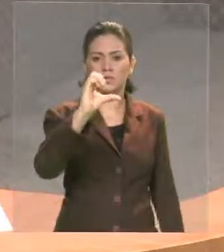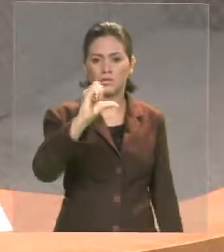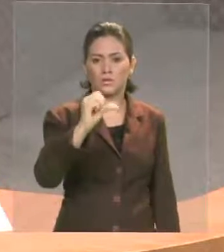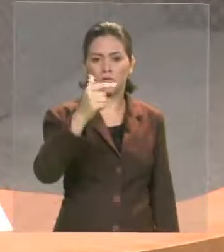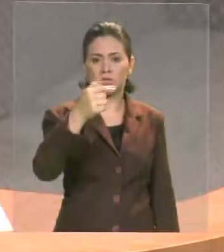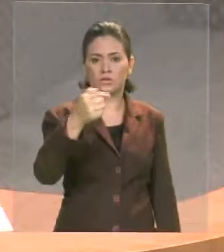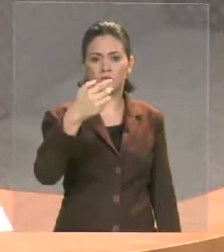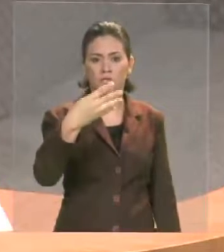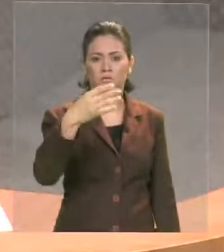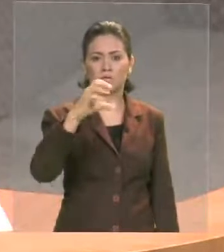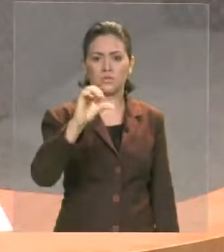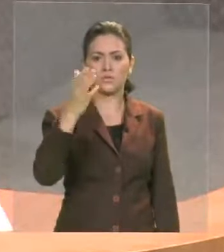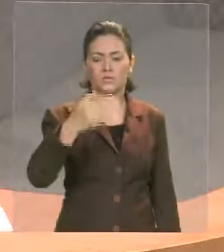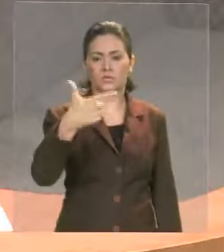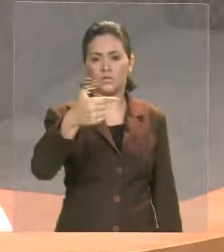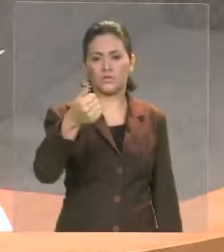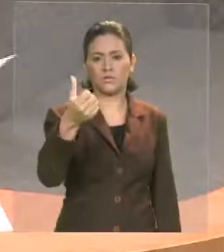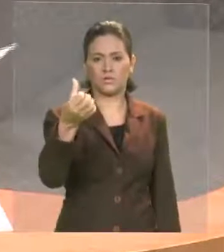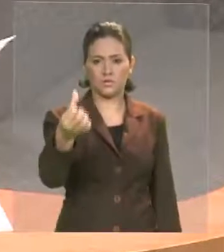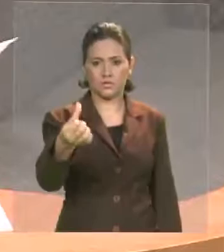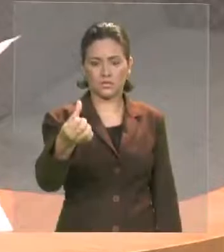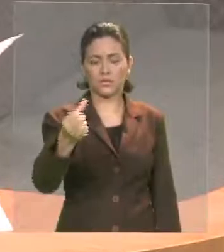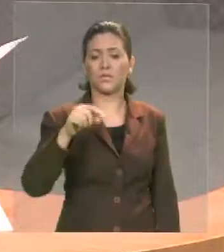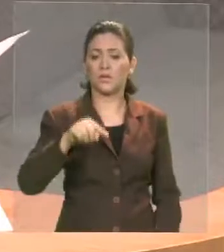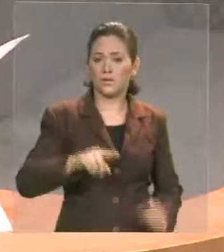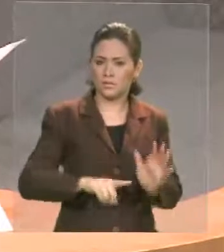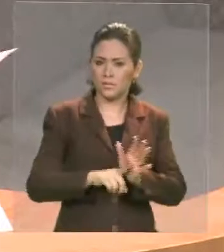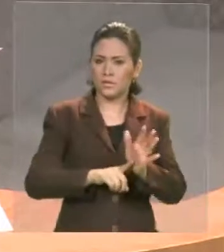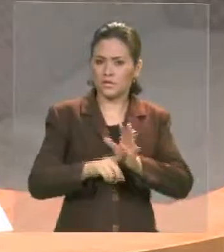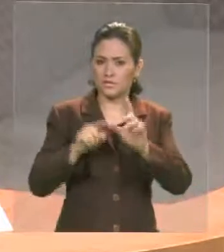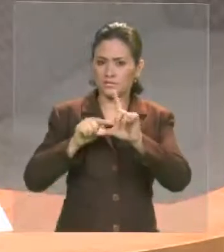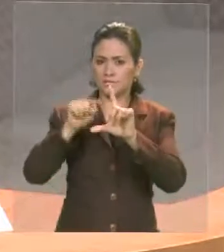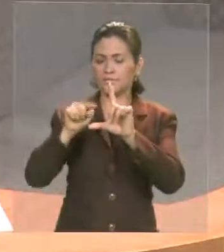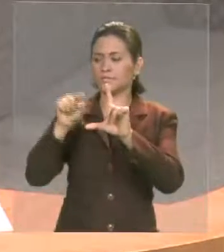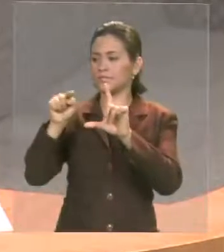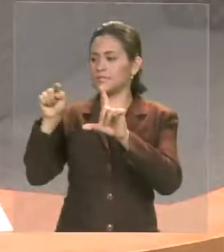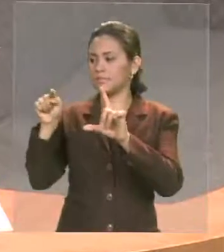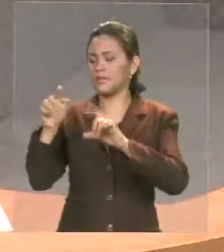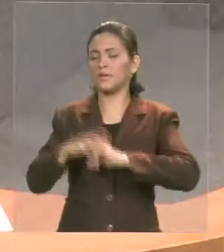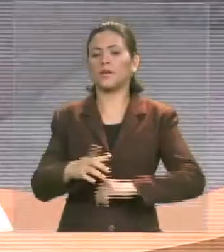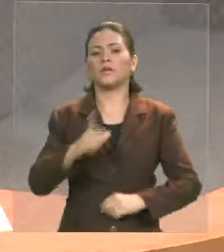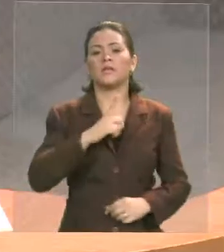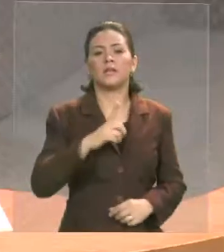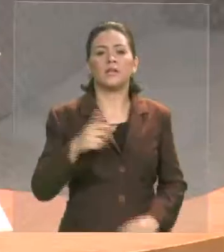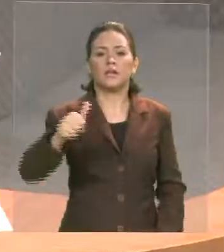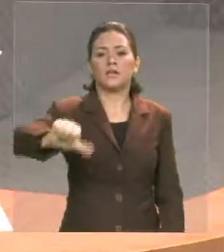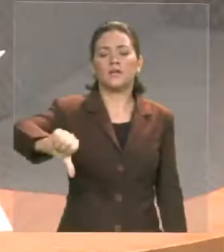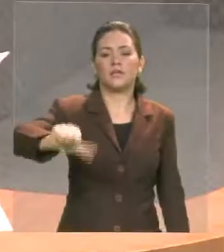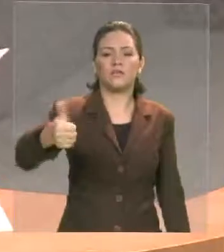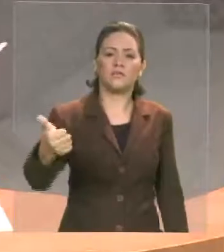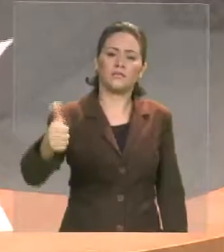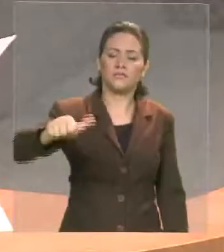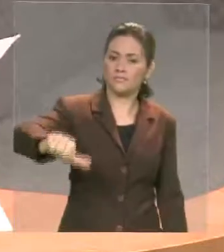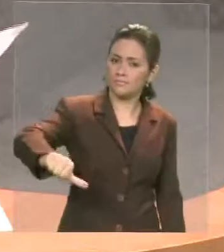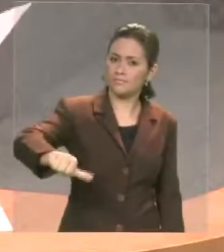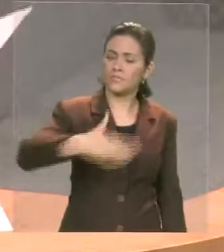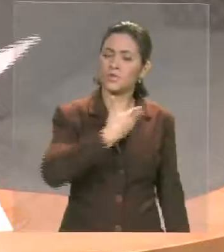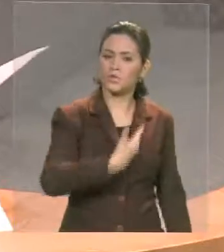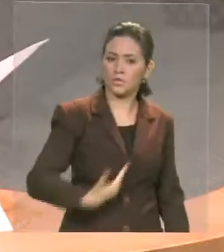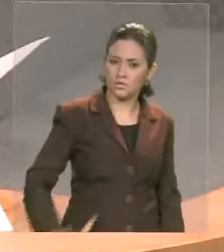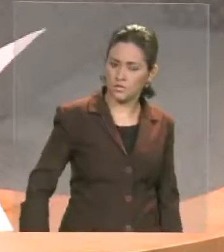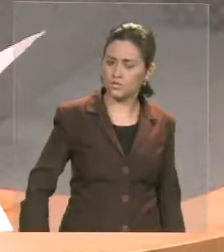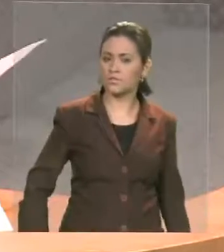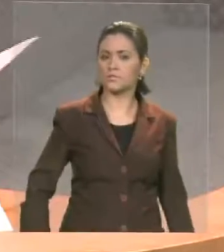09749/2016. E essa pesquisa, ela faz uma avaliação do governo do prefeito